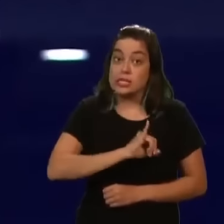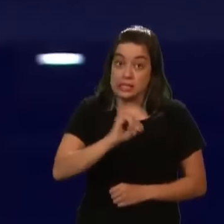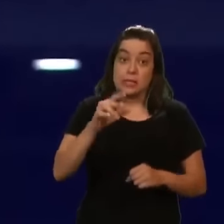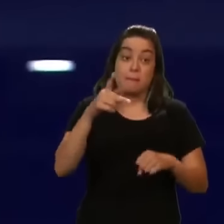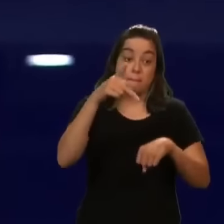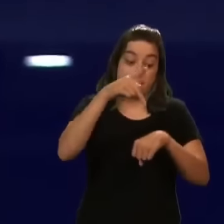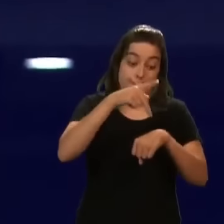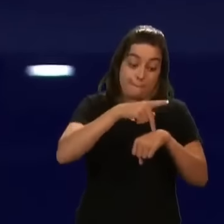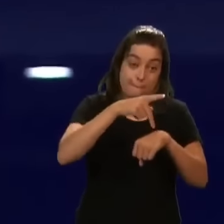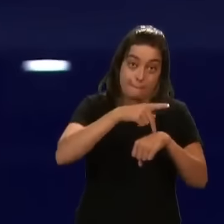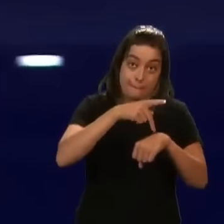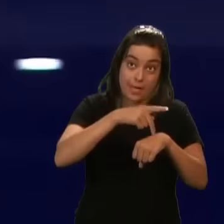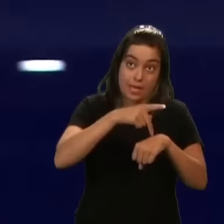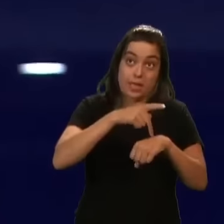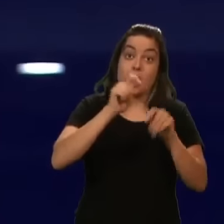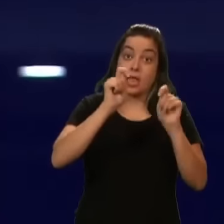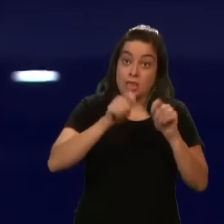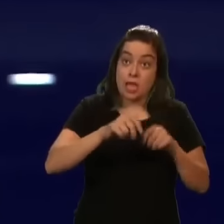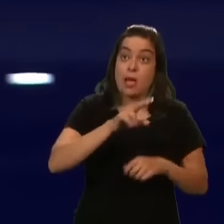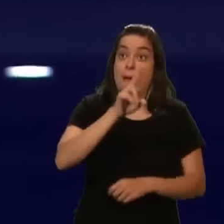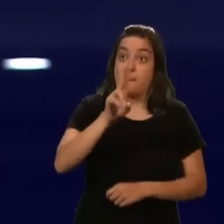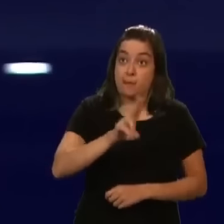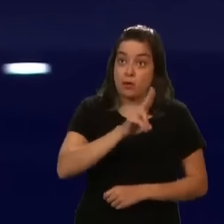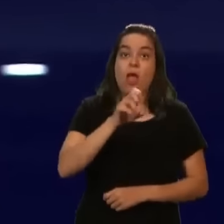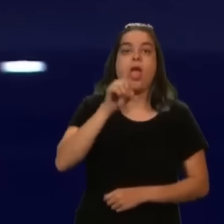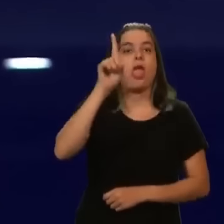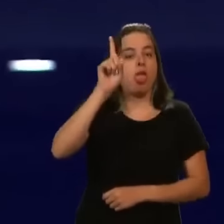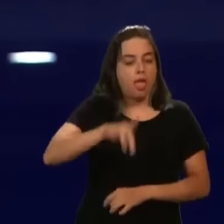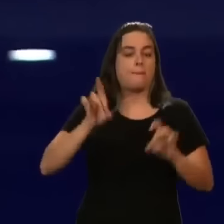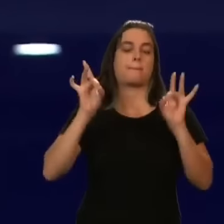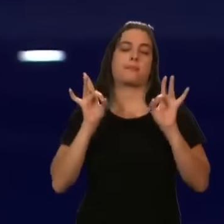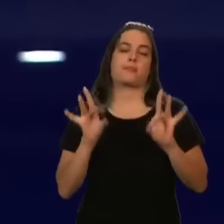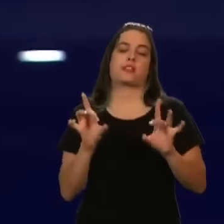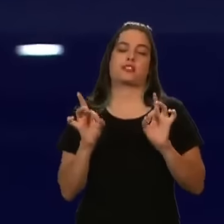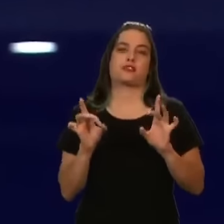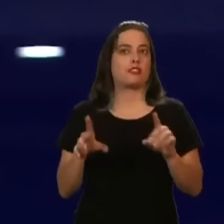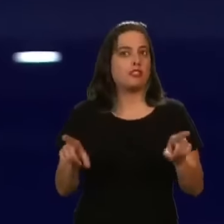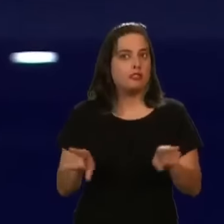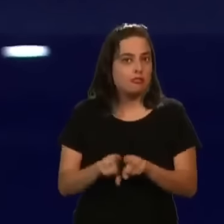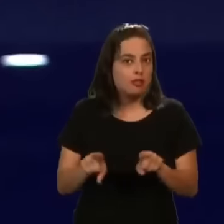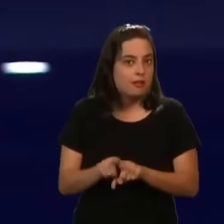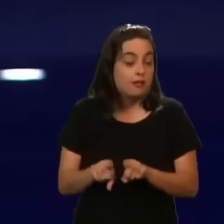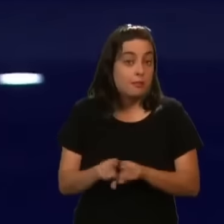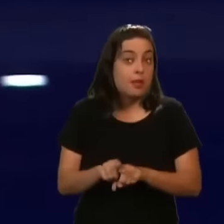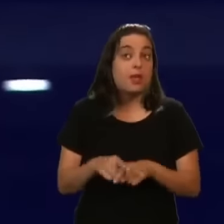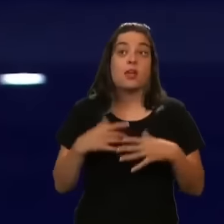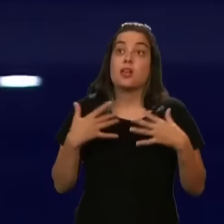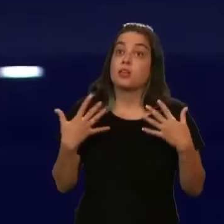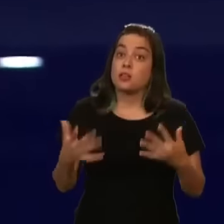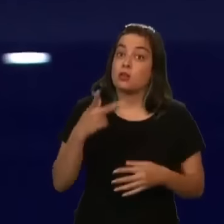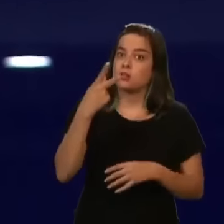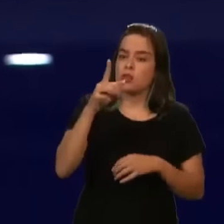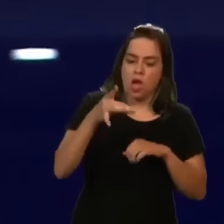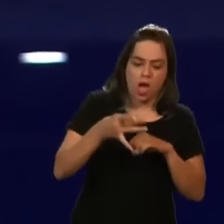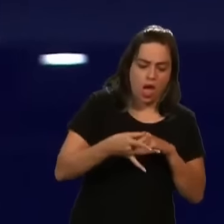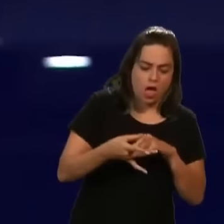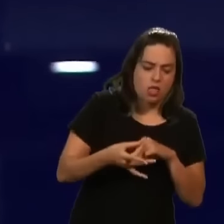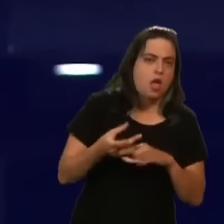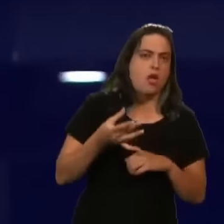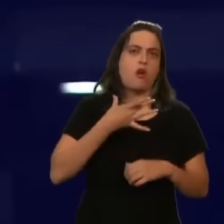pedra utilizada para esse fim, ela é uma pedra preciosa. Então você vai chamar seus anéis,